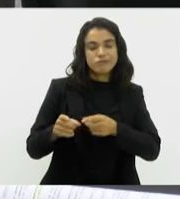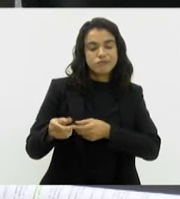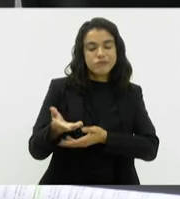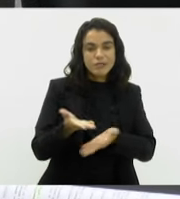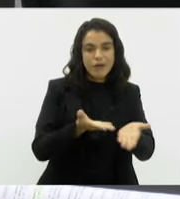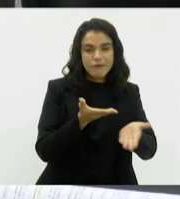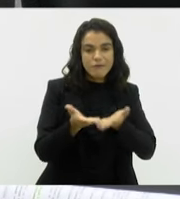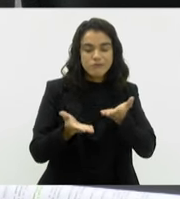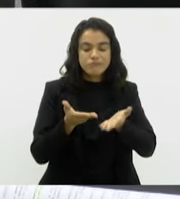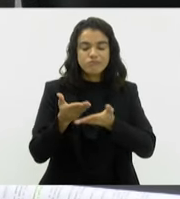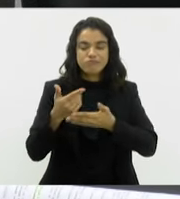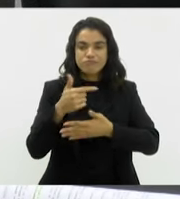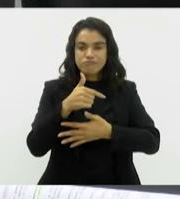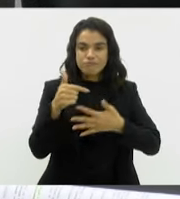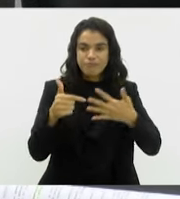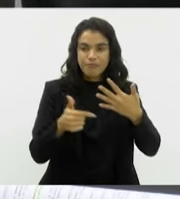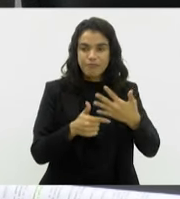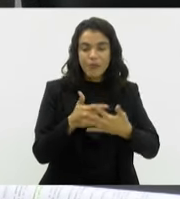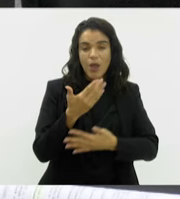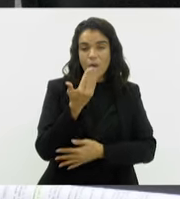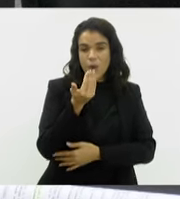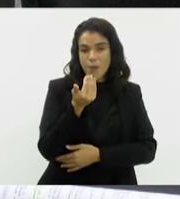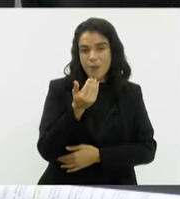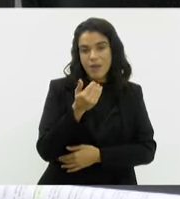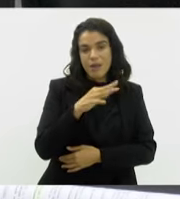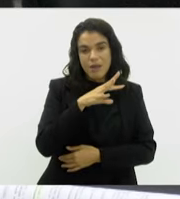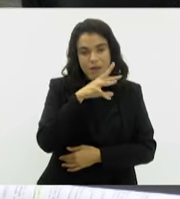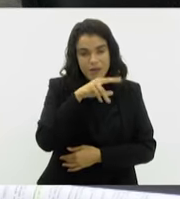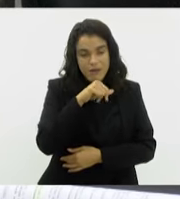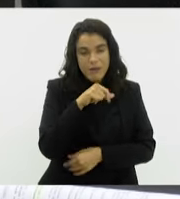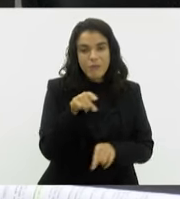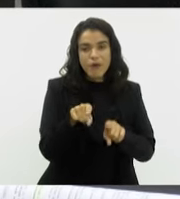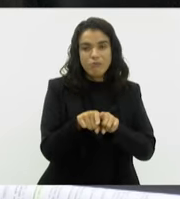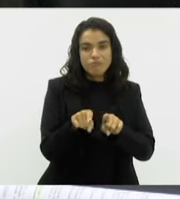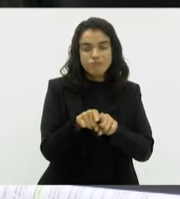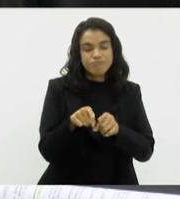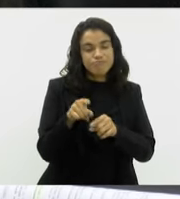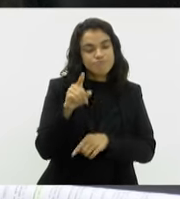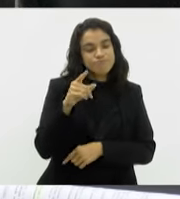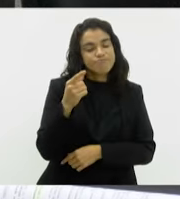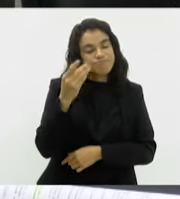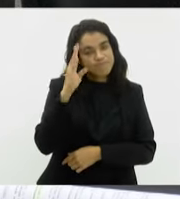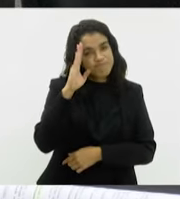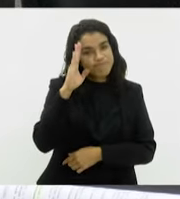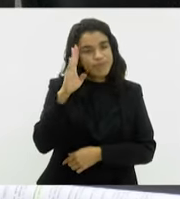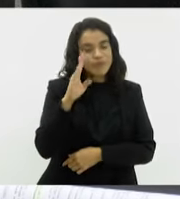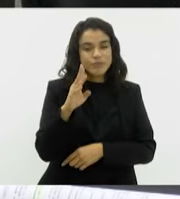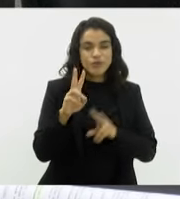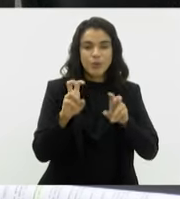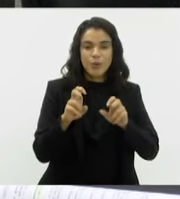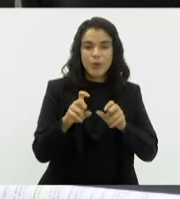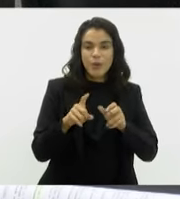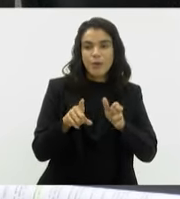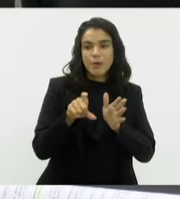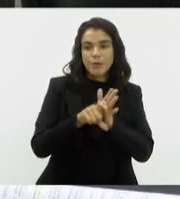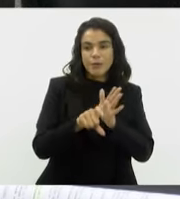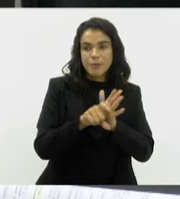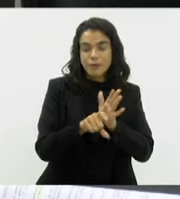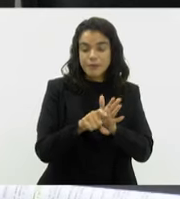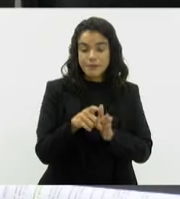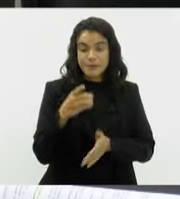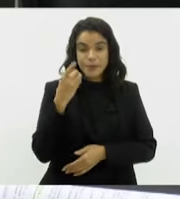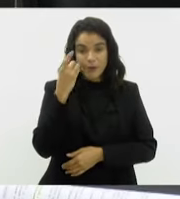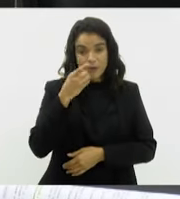outras providências para que a ração tipo PET seja considerada bem essencial para fins de tributação. Parecer, deputado Luiz